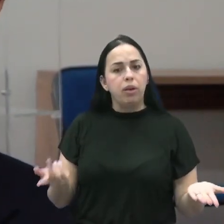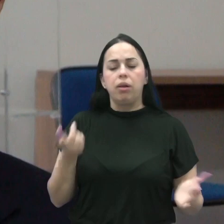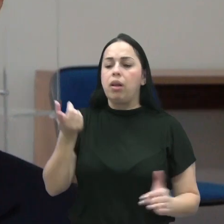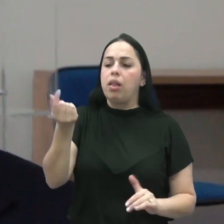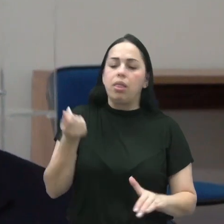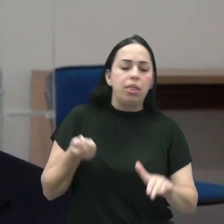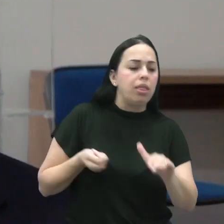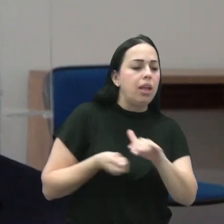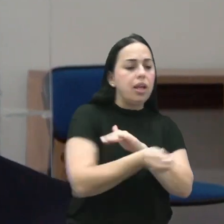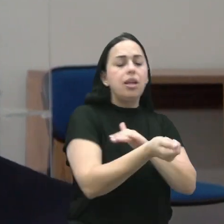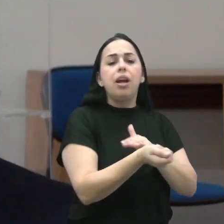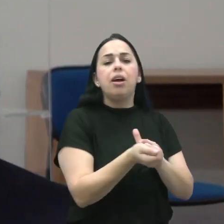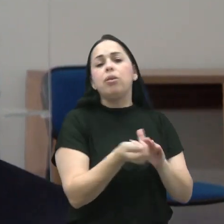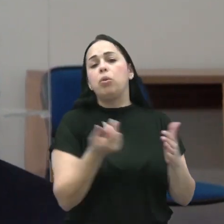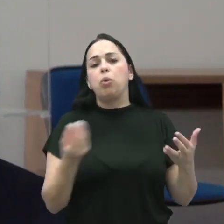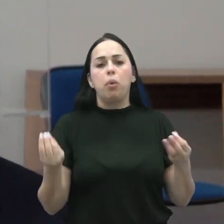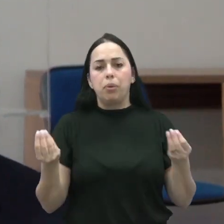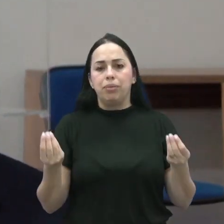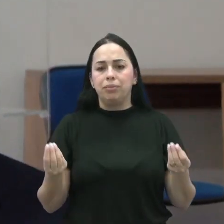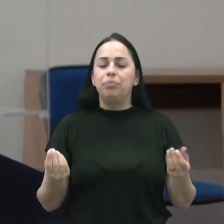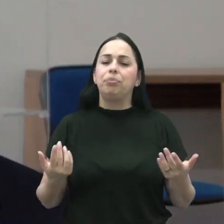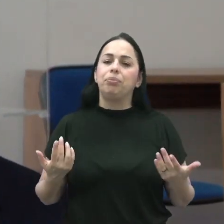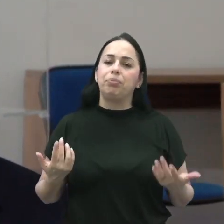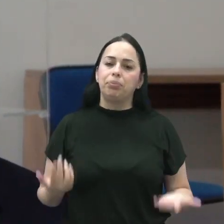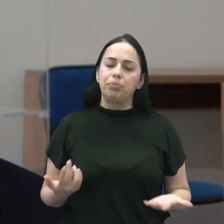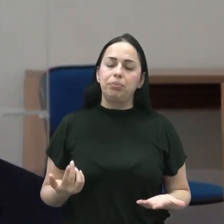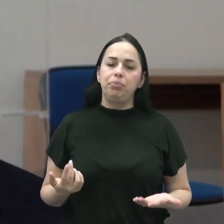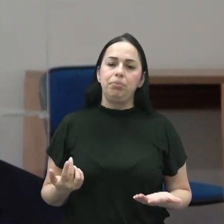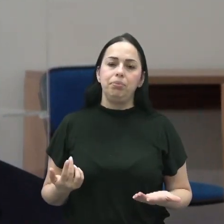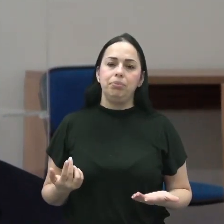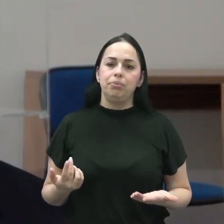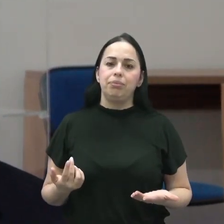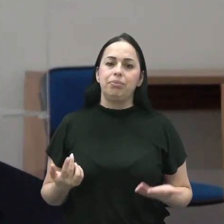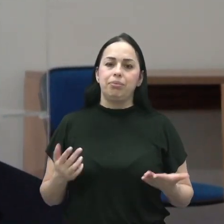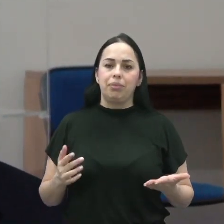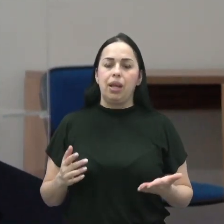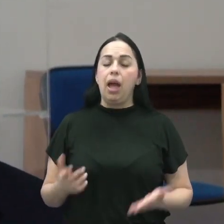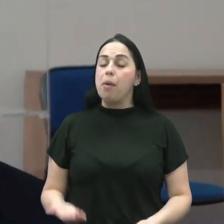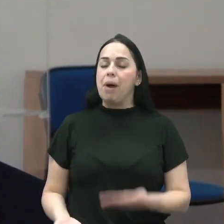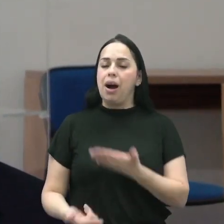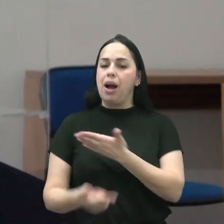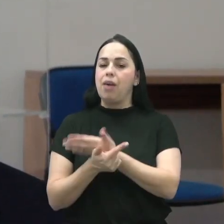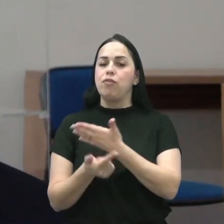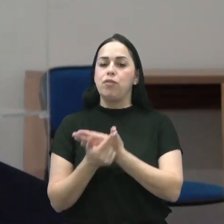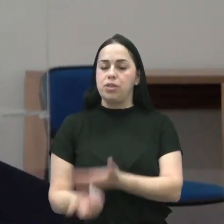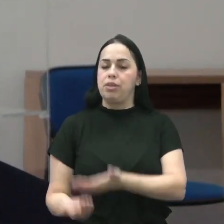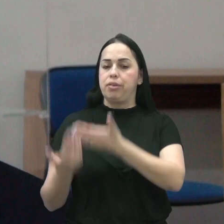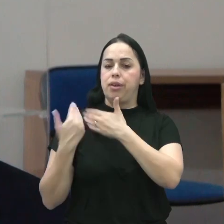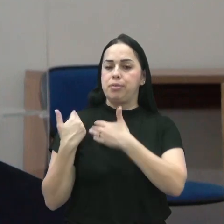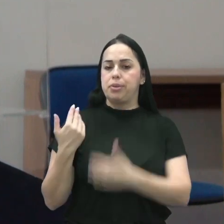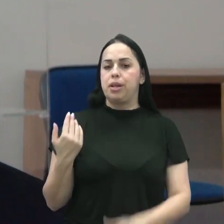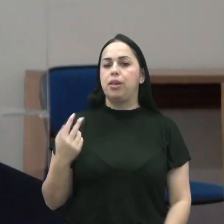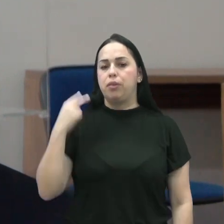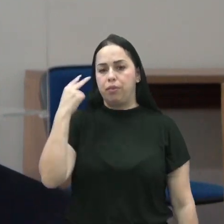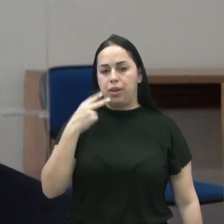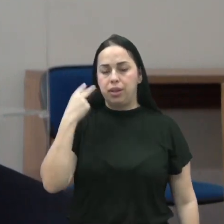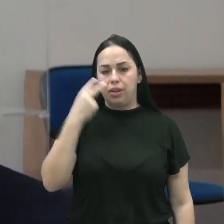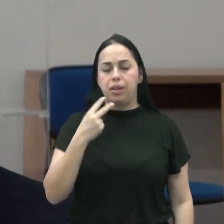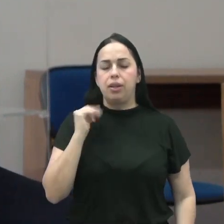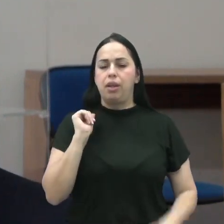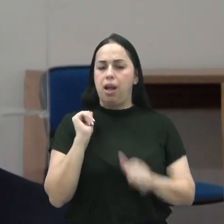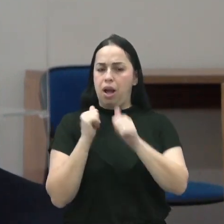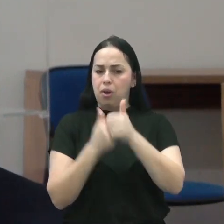como que eles foram aplicados, né? E isso aí faz parte da tarefa do vereador, faz parte da tarefa